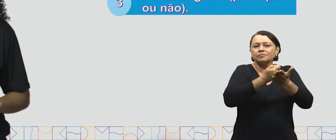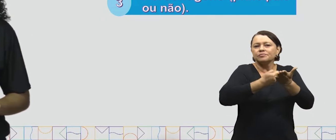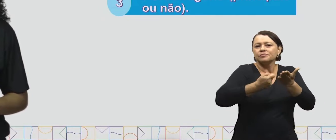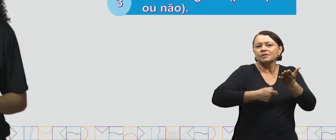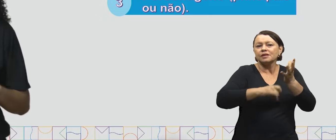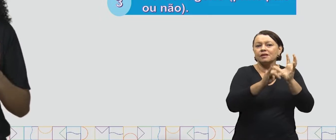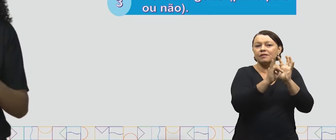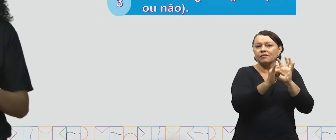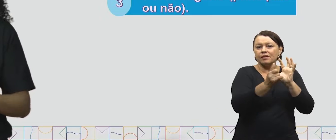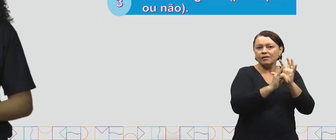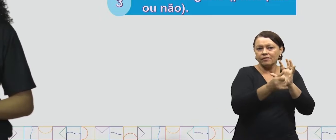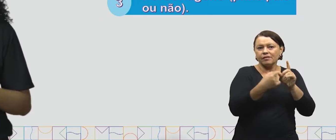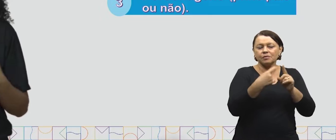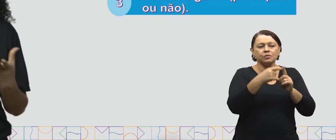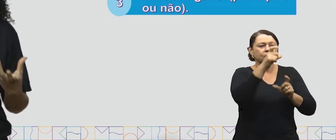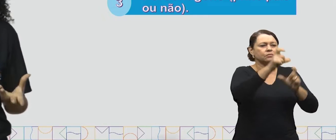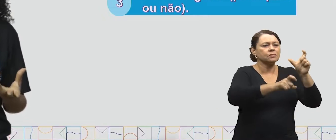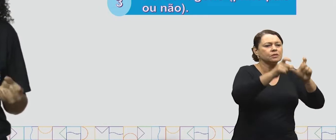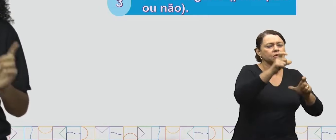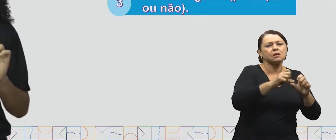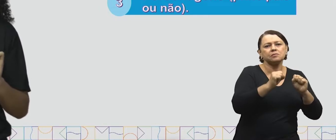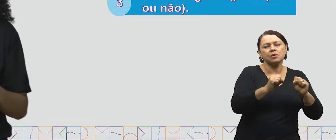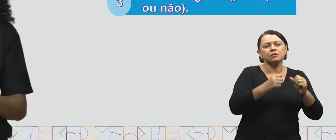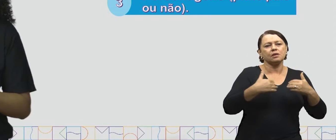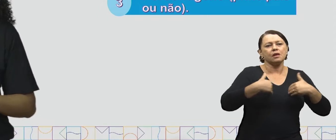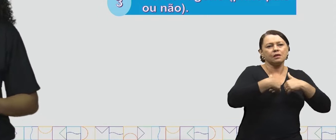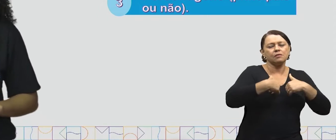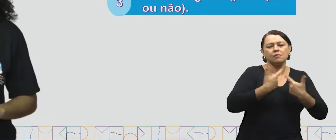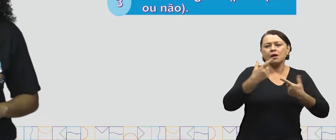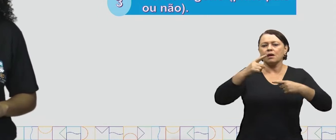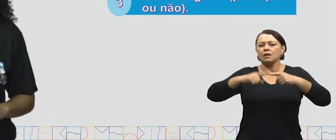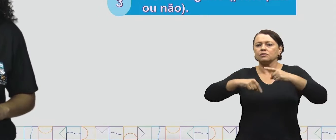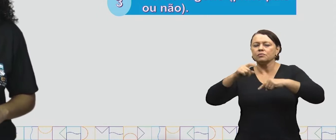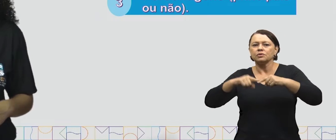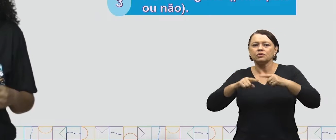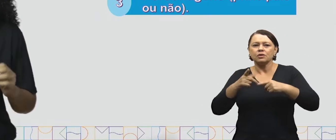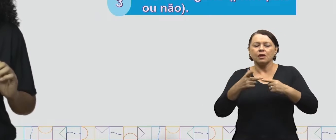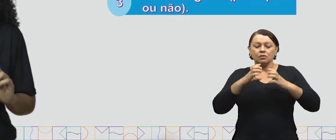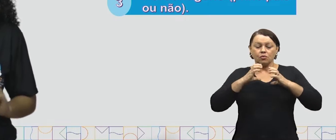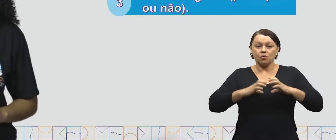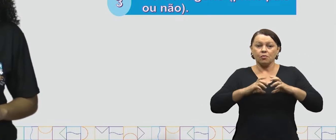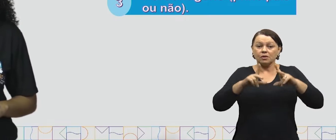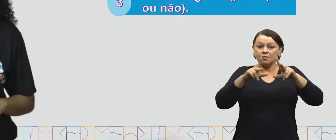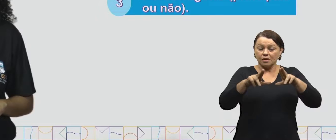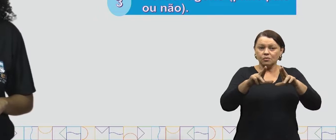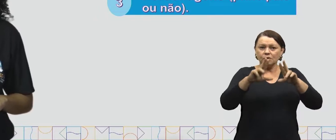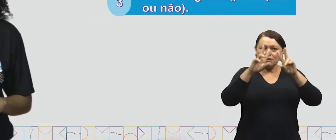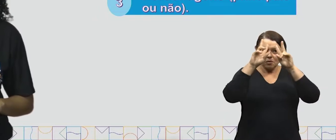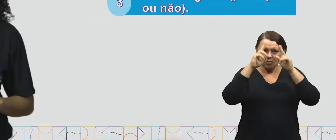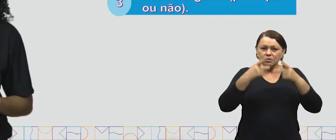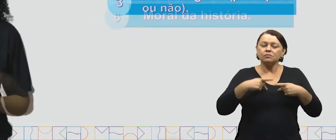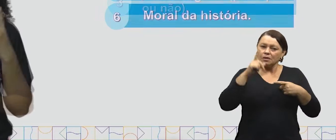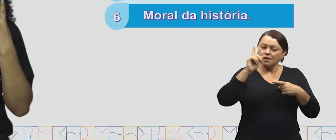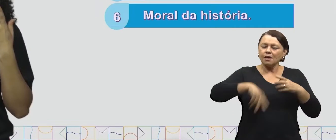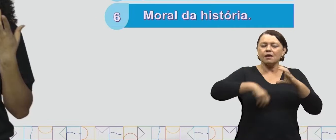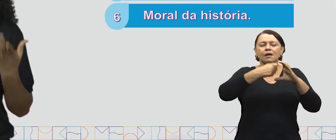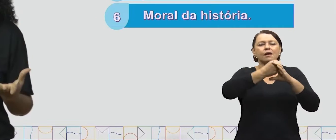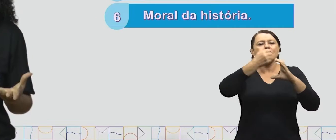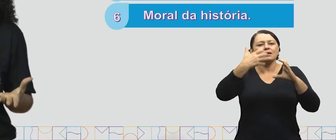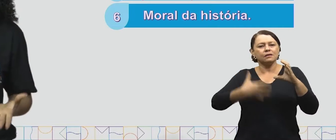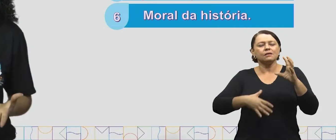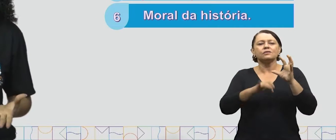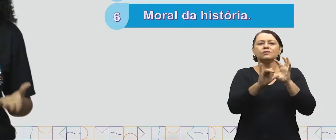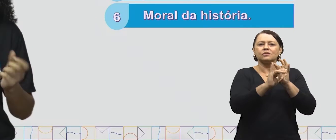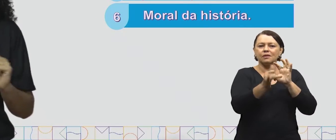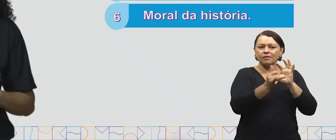personagens de uma história, sendo animais ou objetos e agindo como seres humanos, são uma característica da fábula. Em um